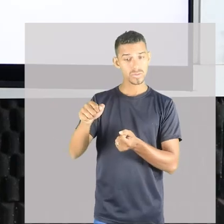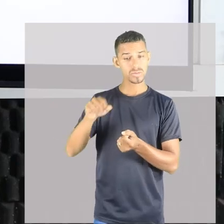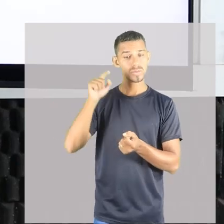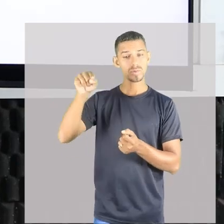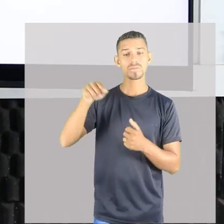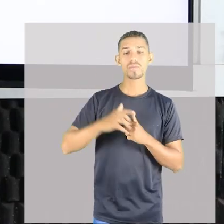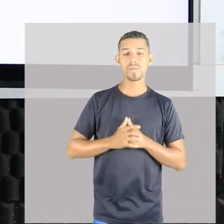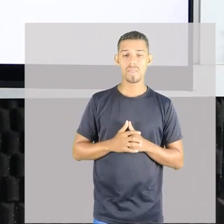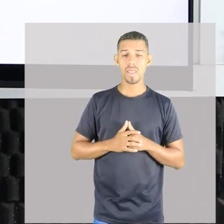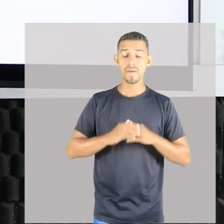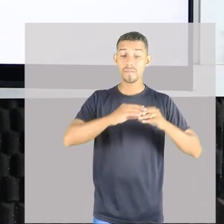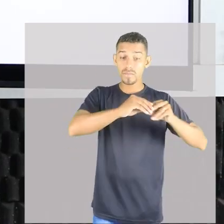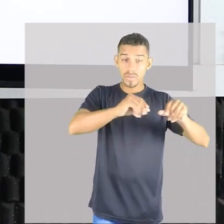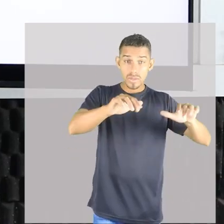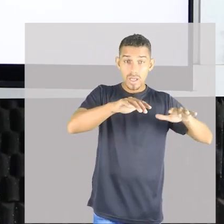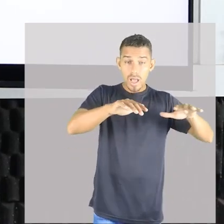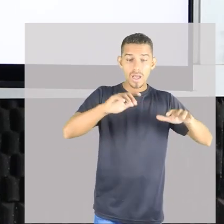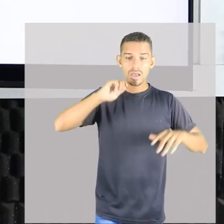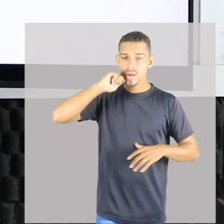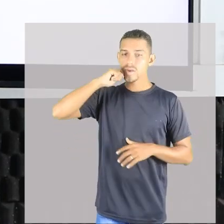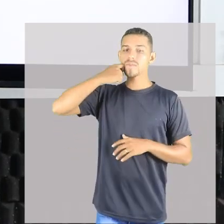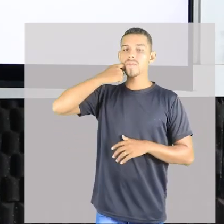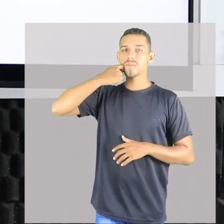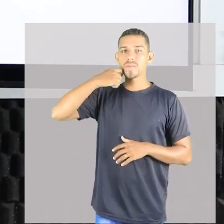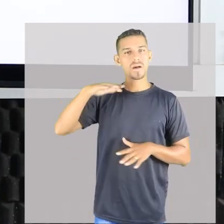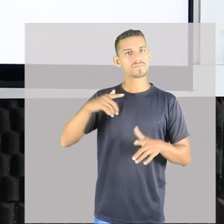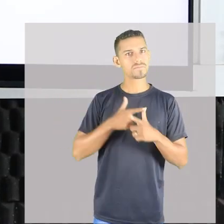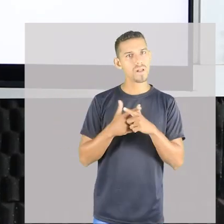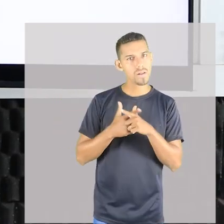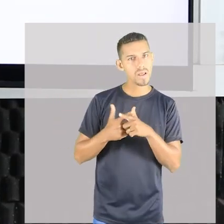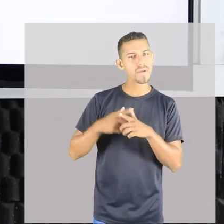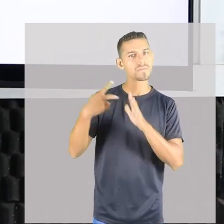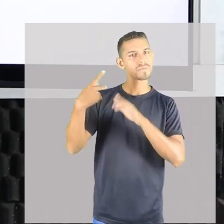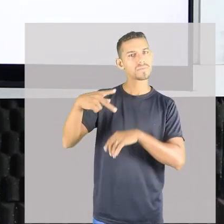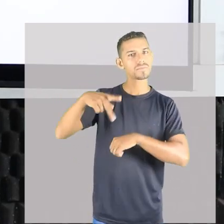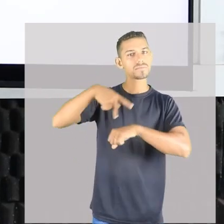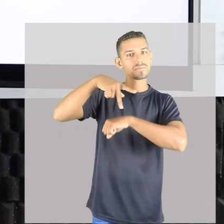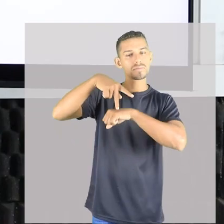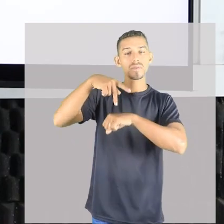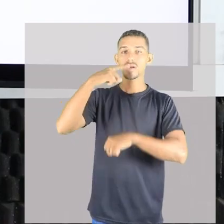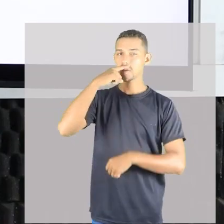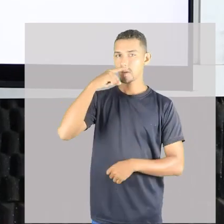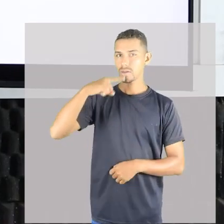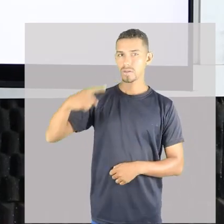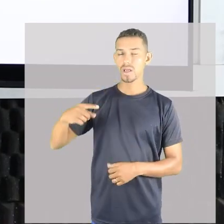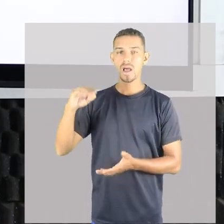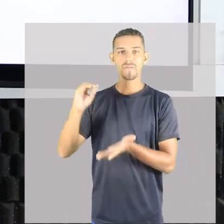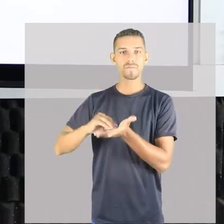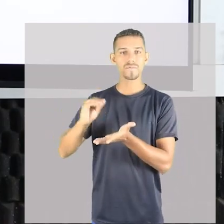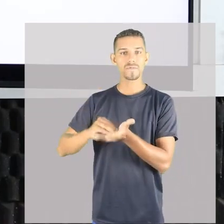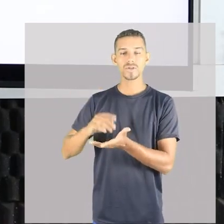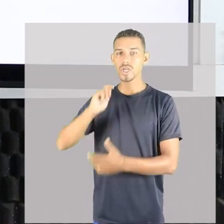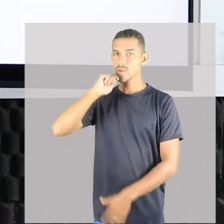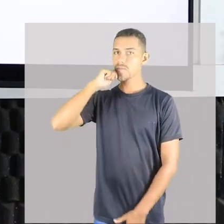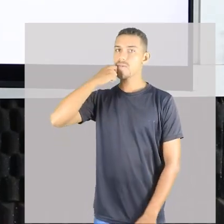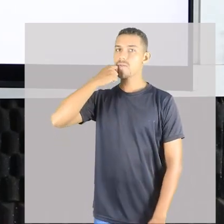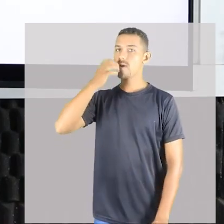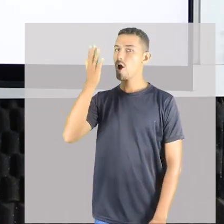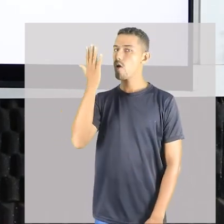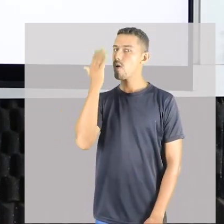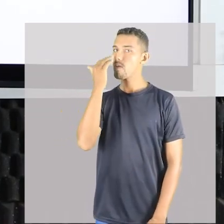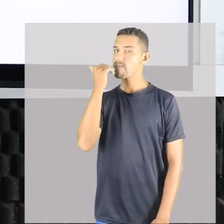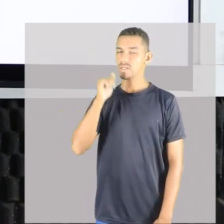E isso trazia cada vez mais problemas para a própria Rússia. E principalmente a falta de pão, de comida para as